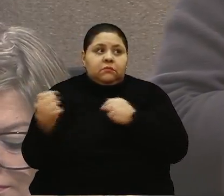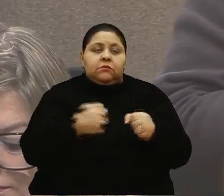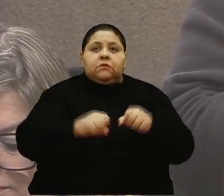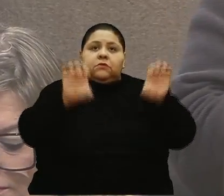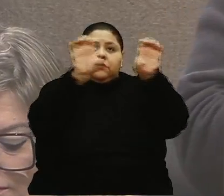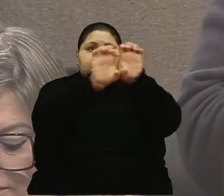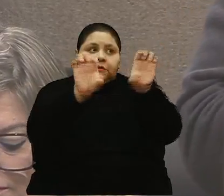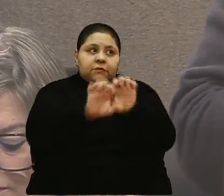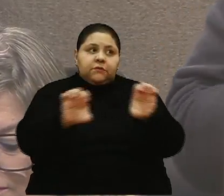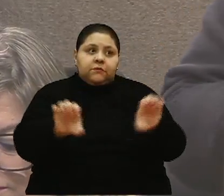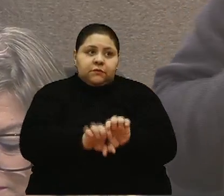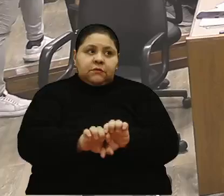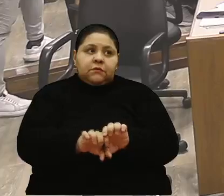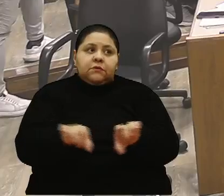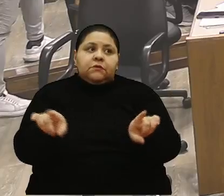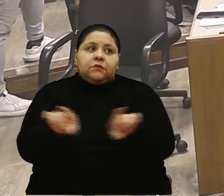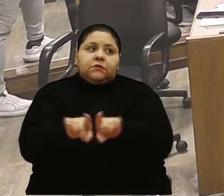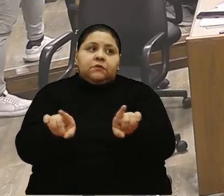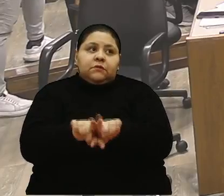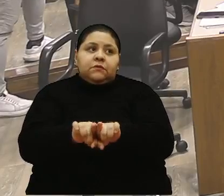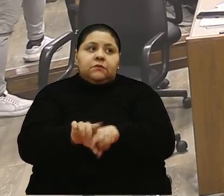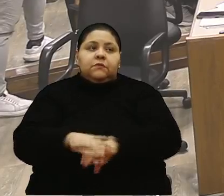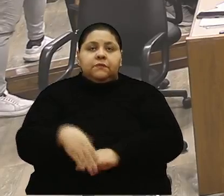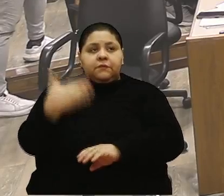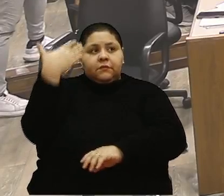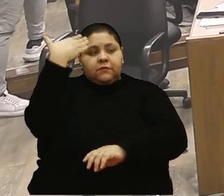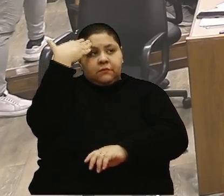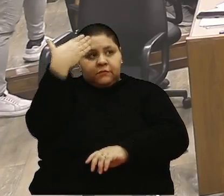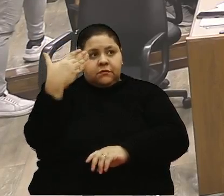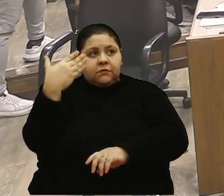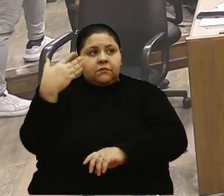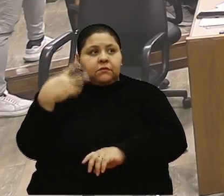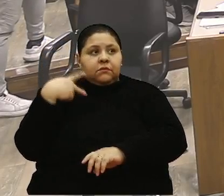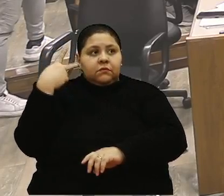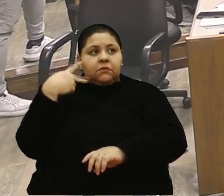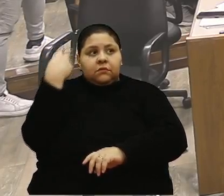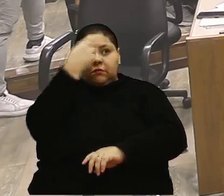estruturação. Obrigado, presidente. Obrigado, vereador Rafael. Com a palavra, vereador Ramon Teles.